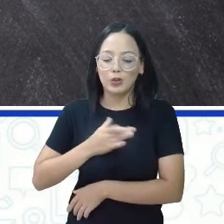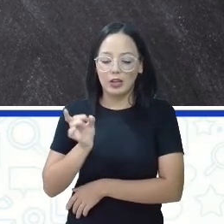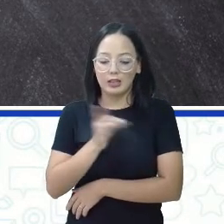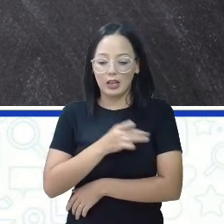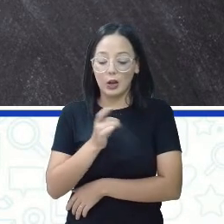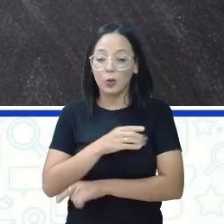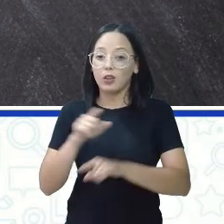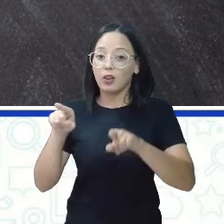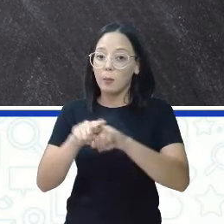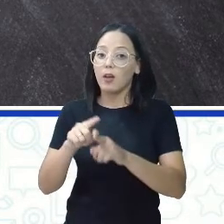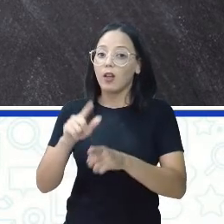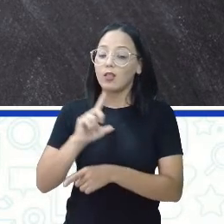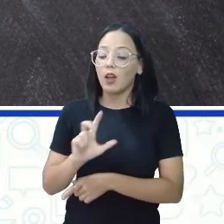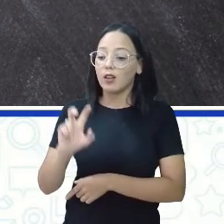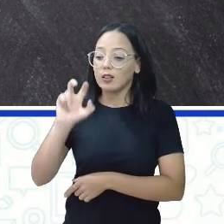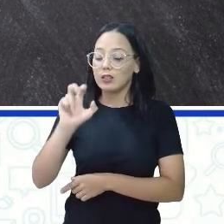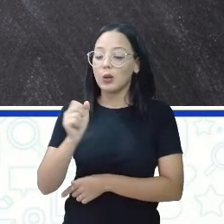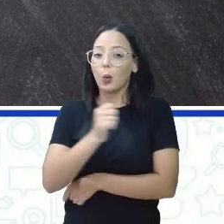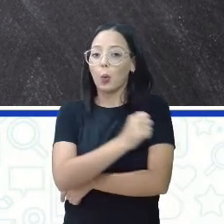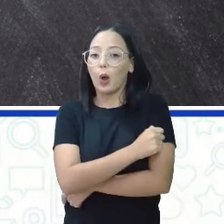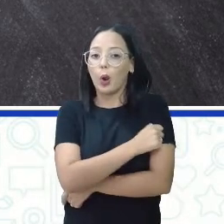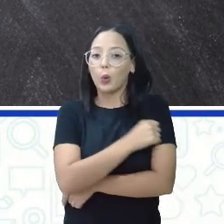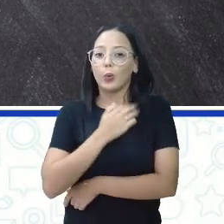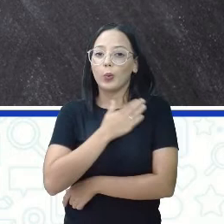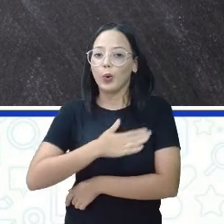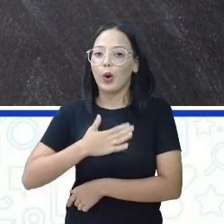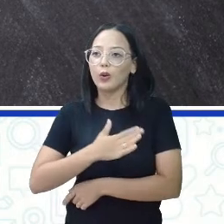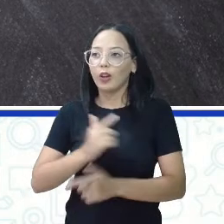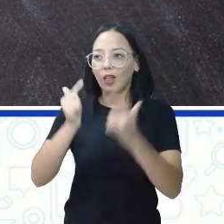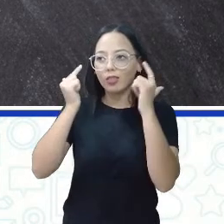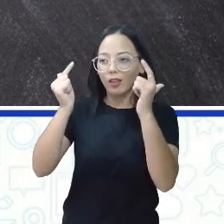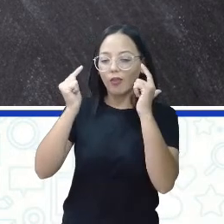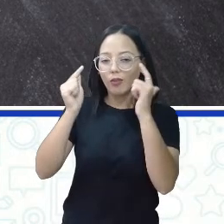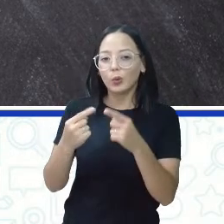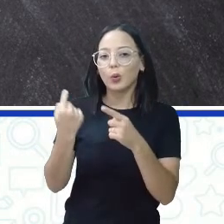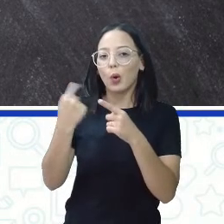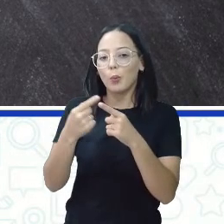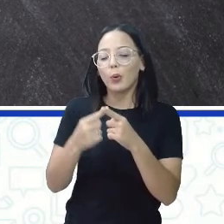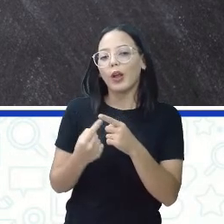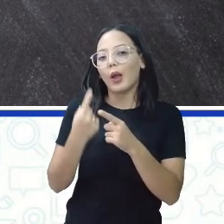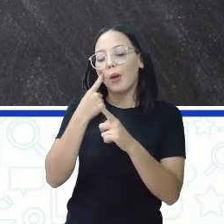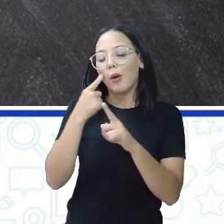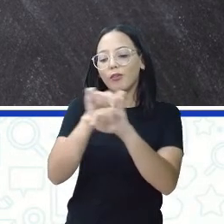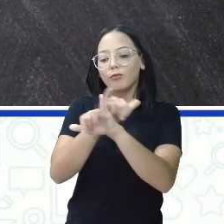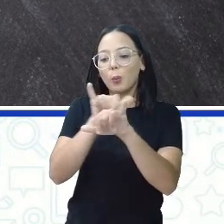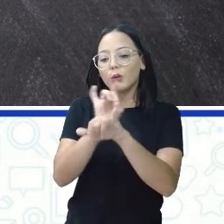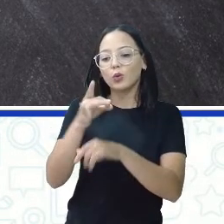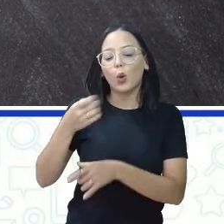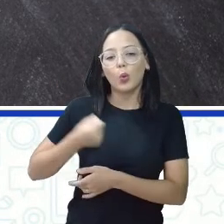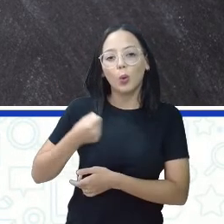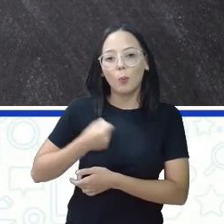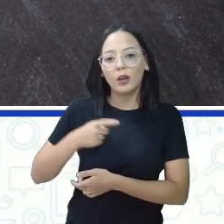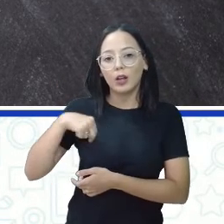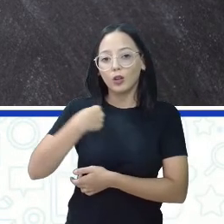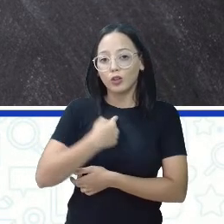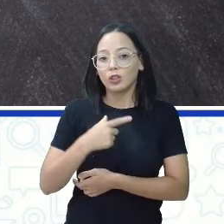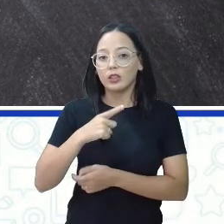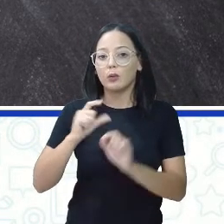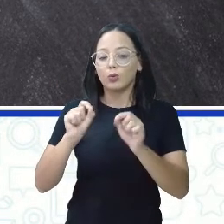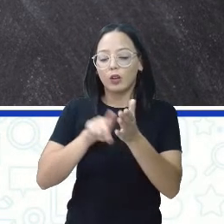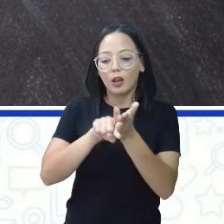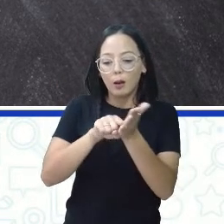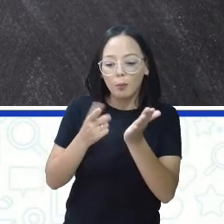gente tem 5 alunos que gostam do aventura. Aquela informação era apenas numérica, a gente tinha colhido a